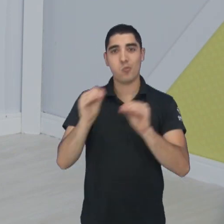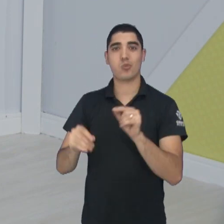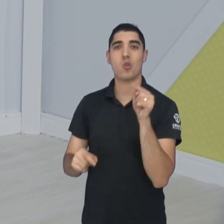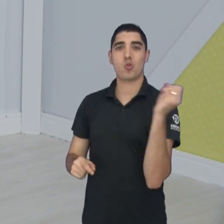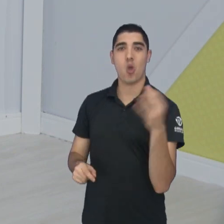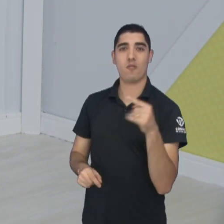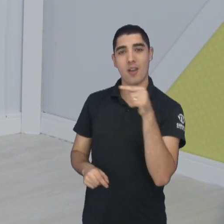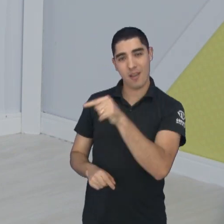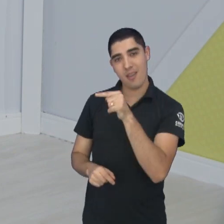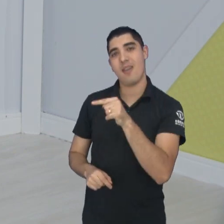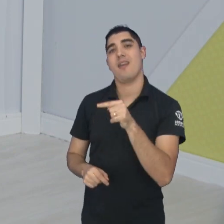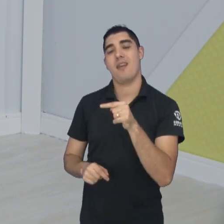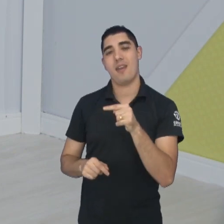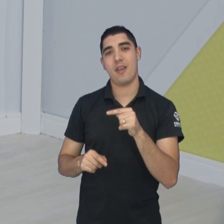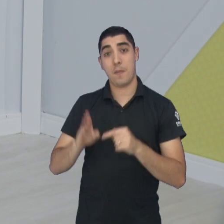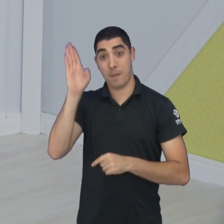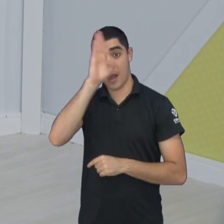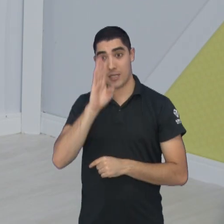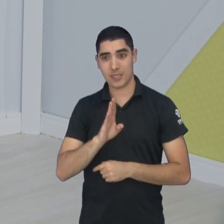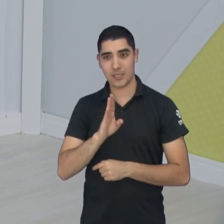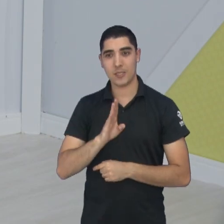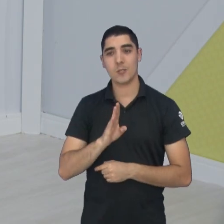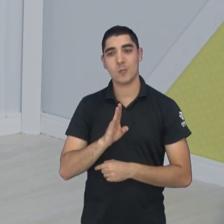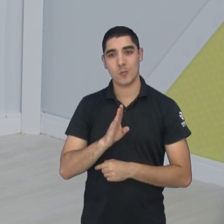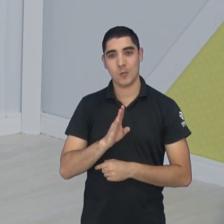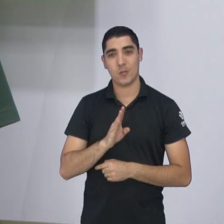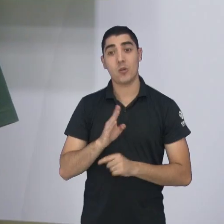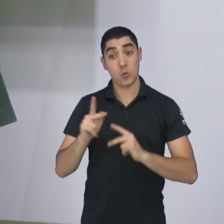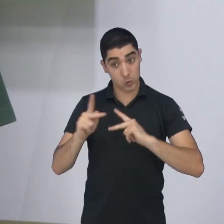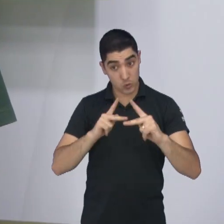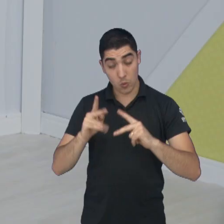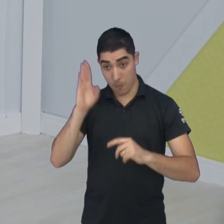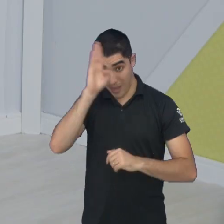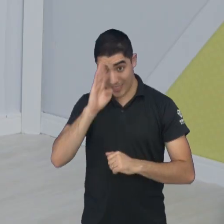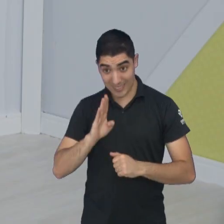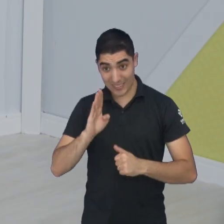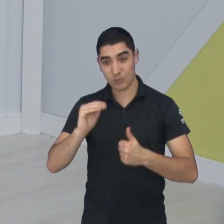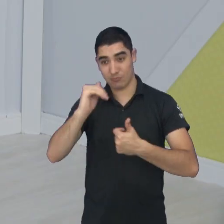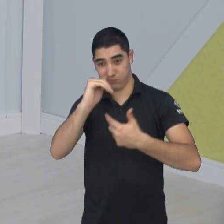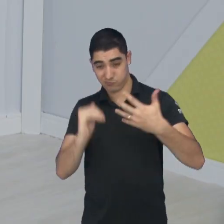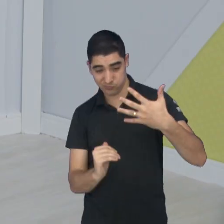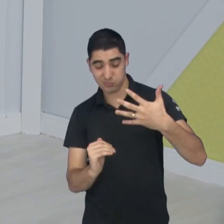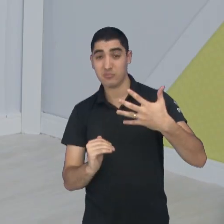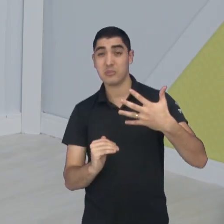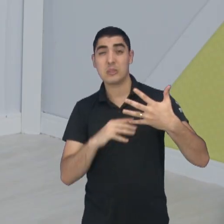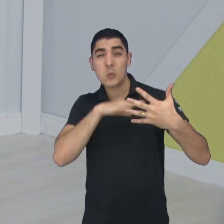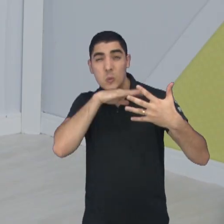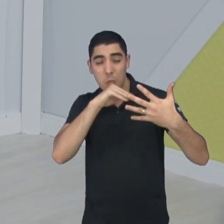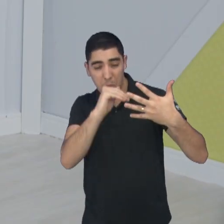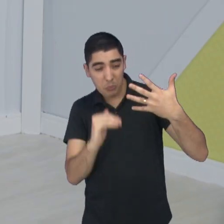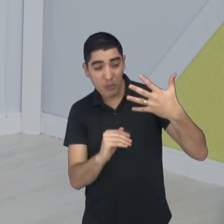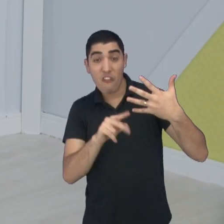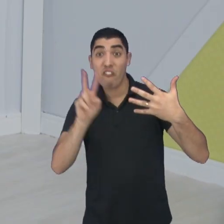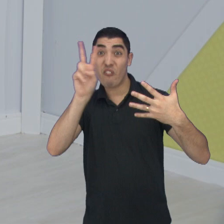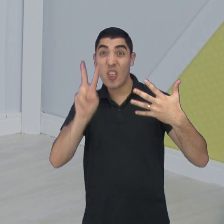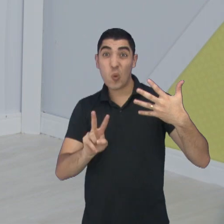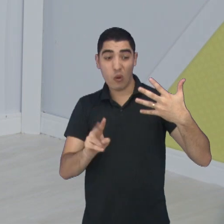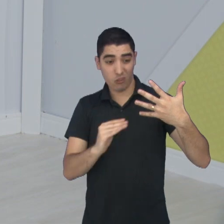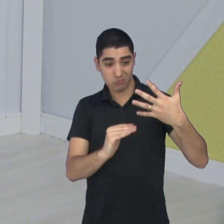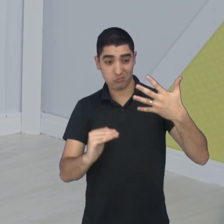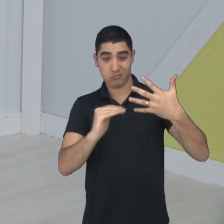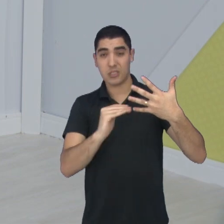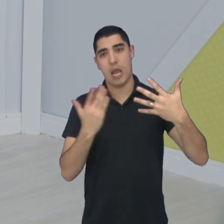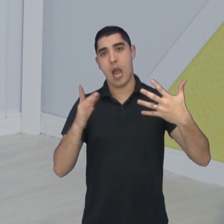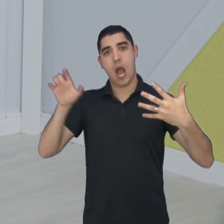do Mundo 2026, que será... Venezuela não, né? Está atrás da Venezuela. Venezuela mesmo, que fazem. Então o Dorival já vai assumir a